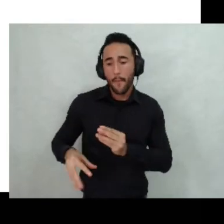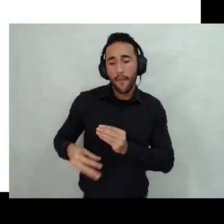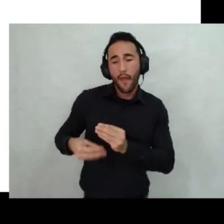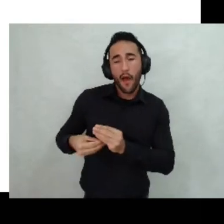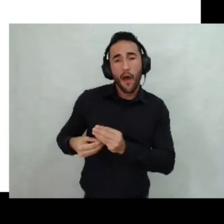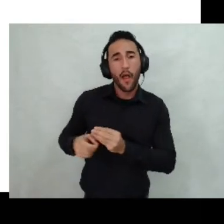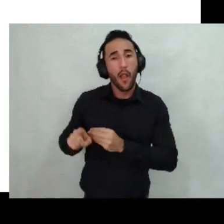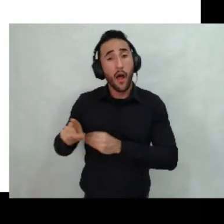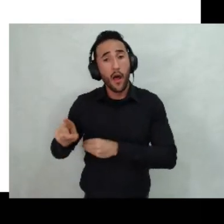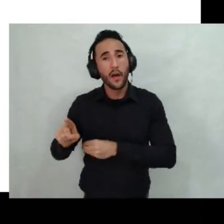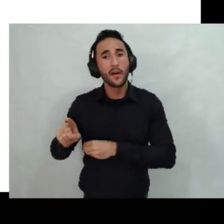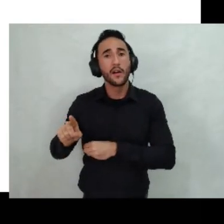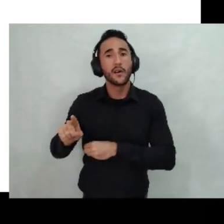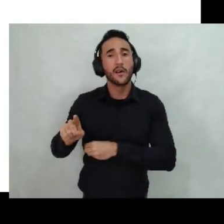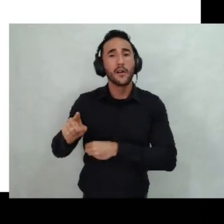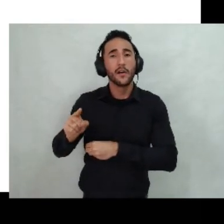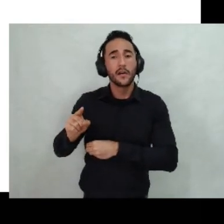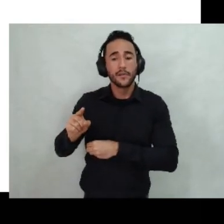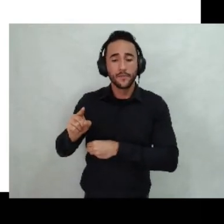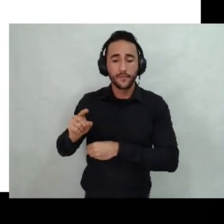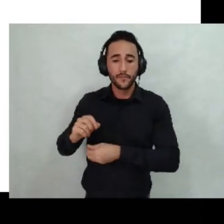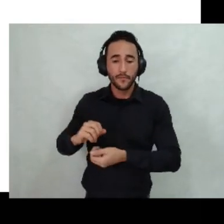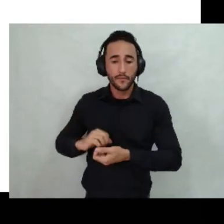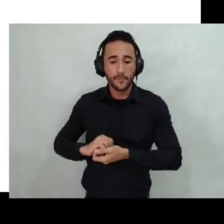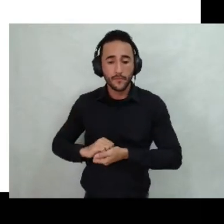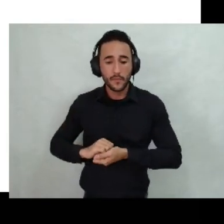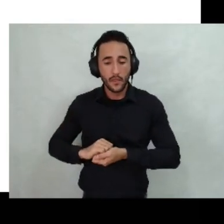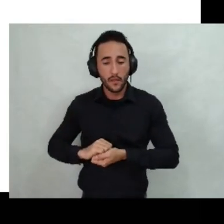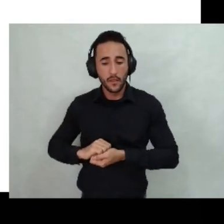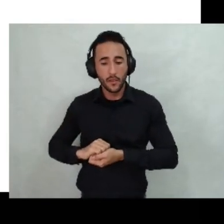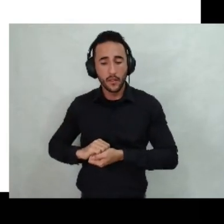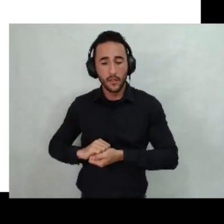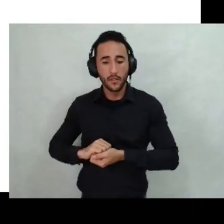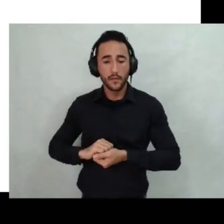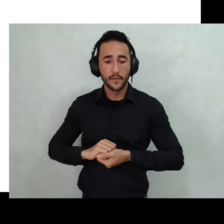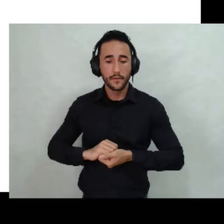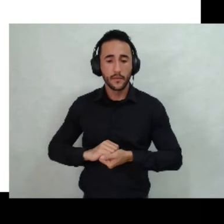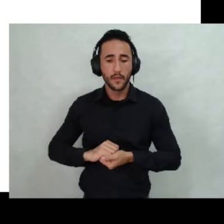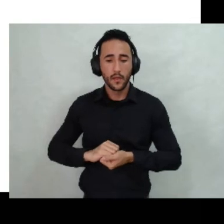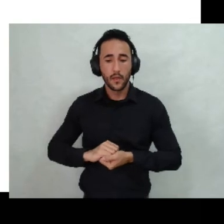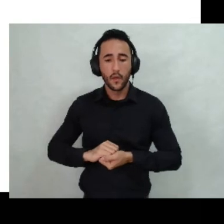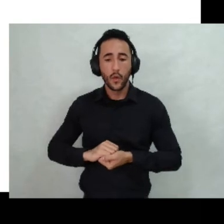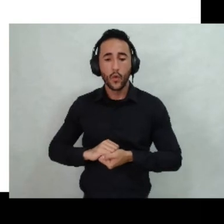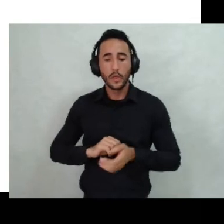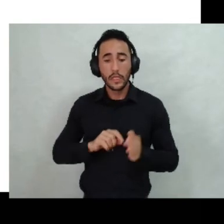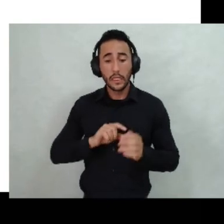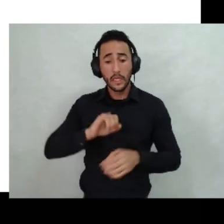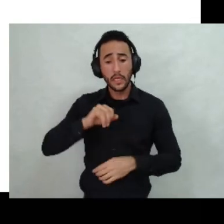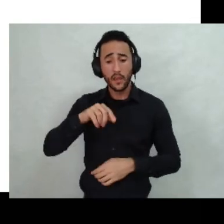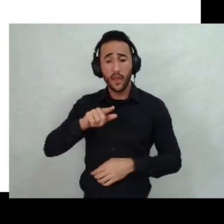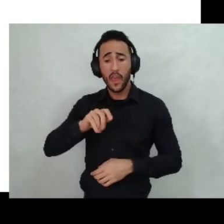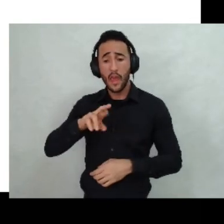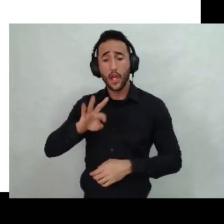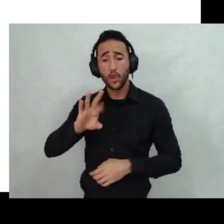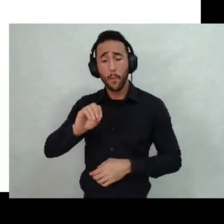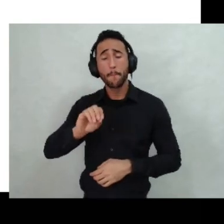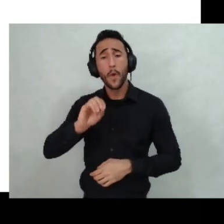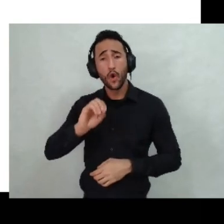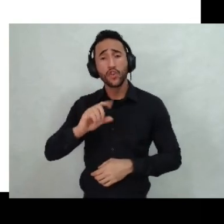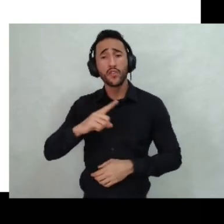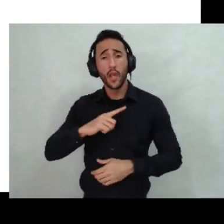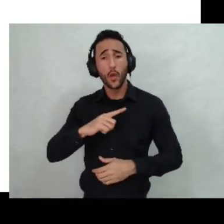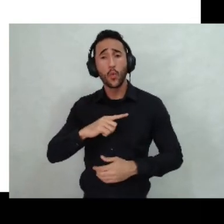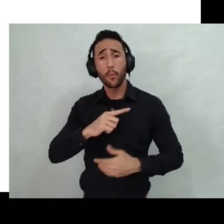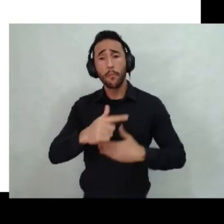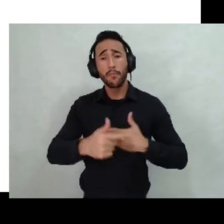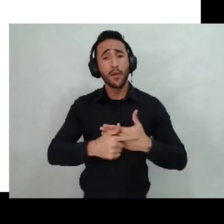proporciona a partir dos estudos de casos, os inquéritos podem ter um papel muito importante. Lembrando que mesmo na clínica, eles ajudam a